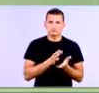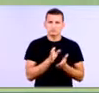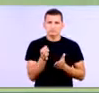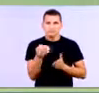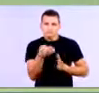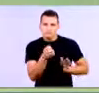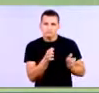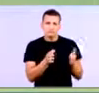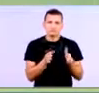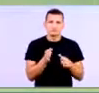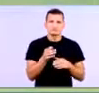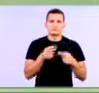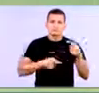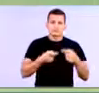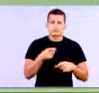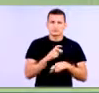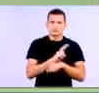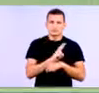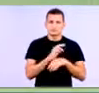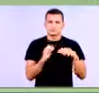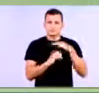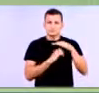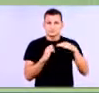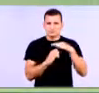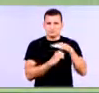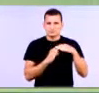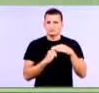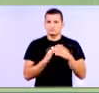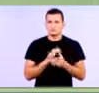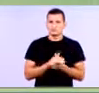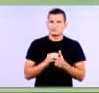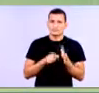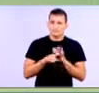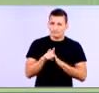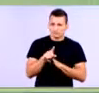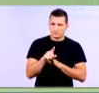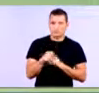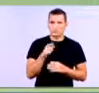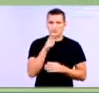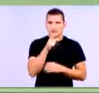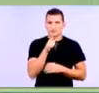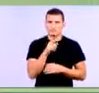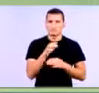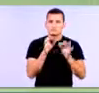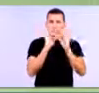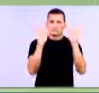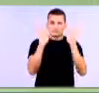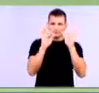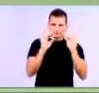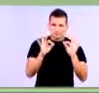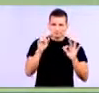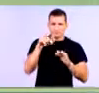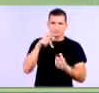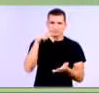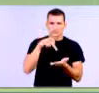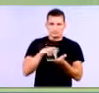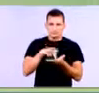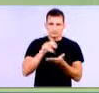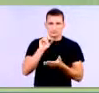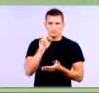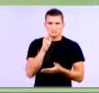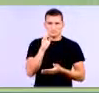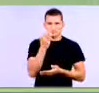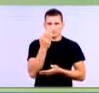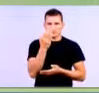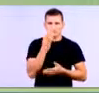de segurança da empresa. Pergunta: esse parágrafo é verdadeiro ou falso?